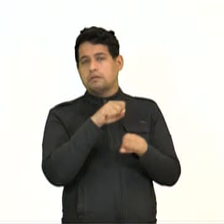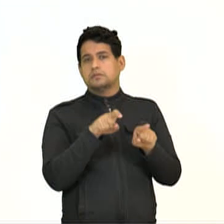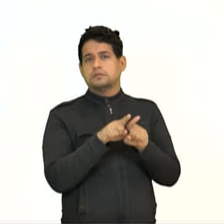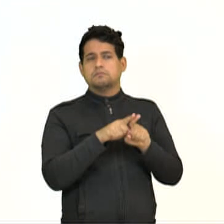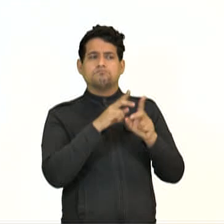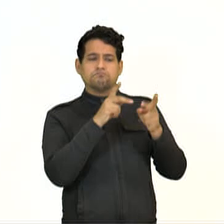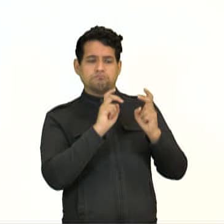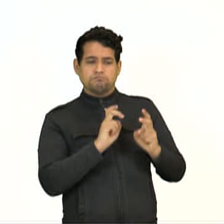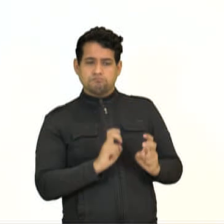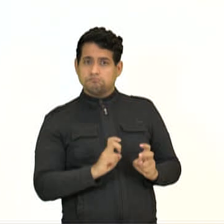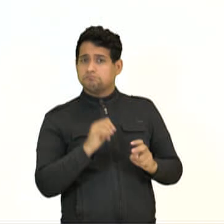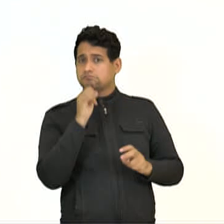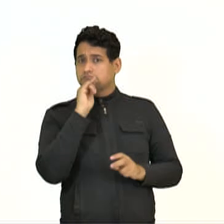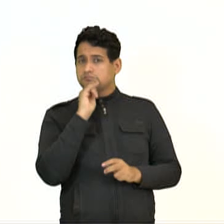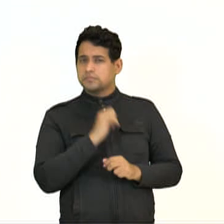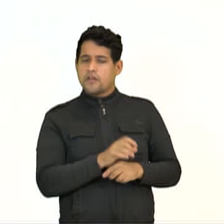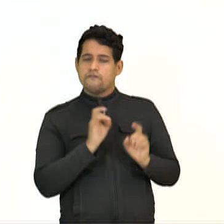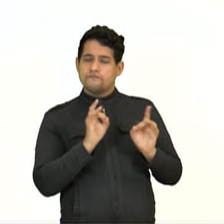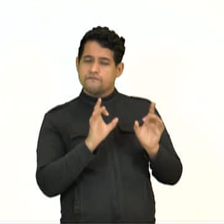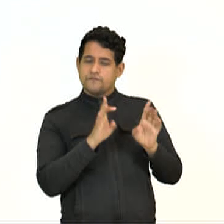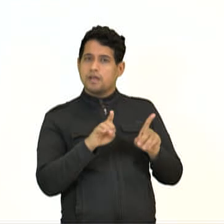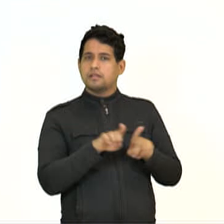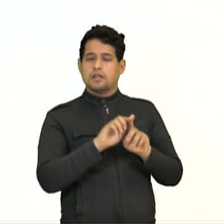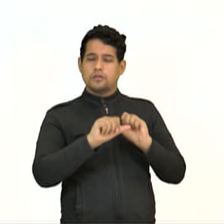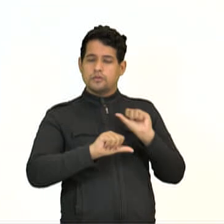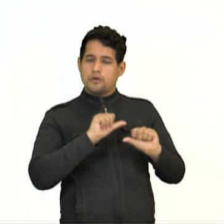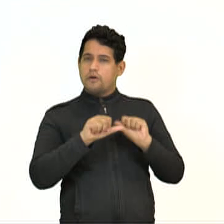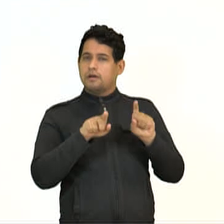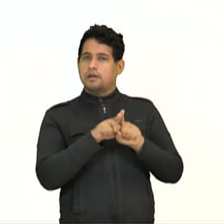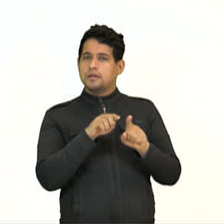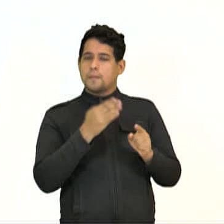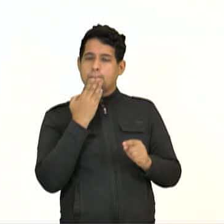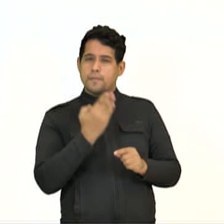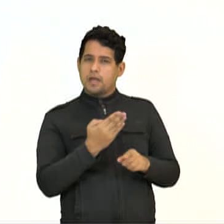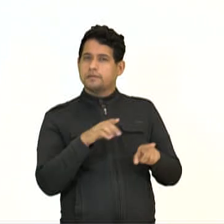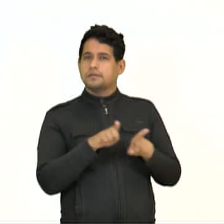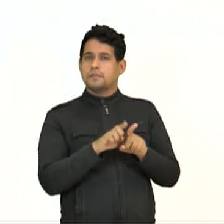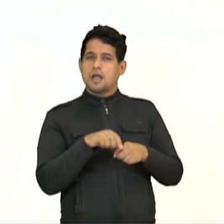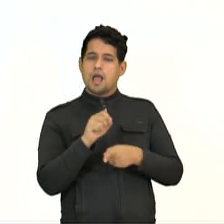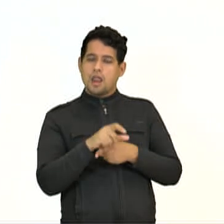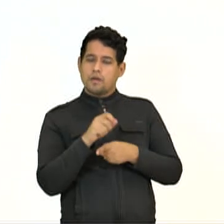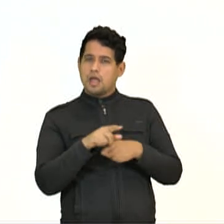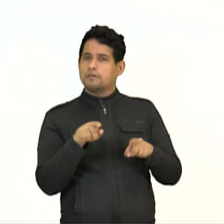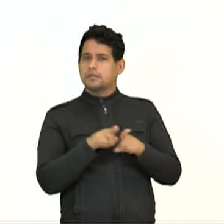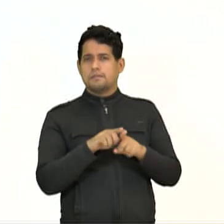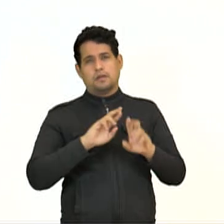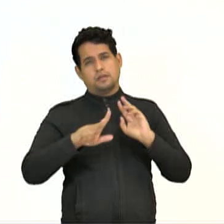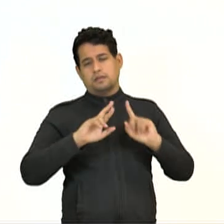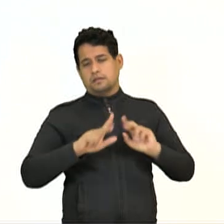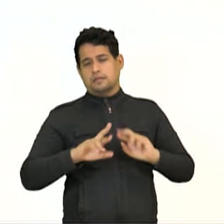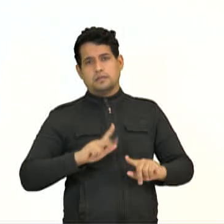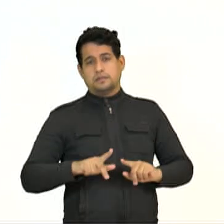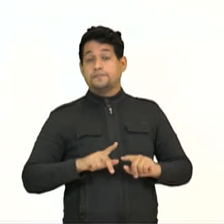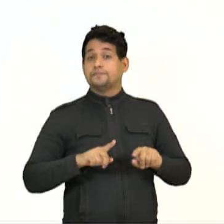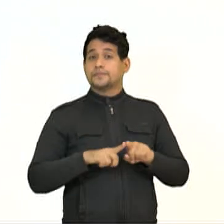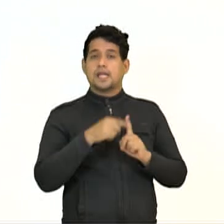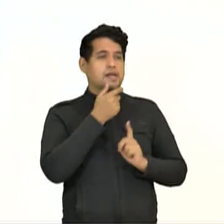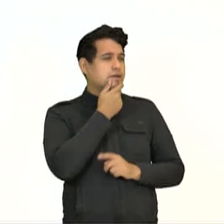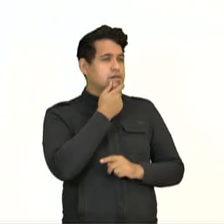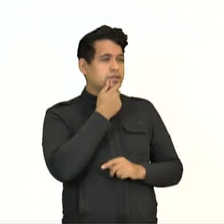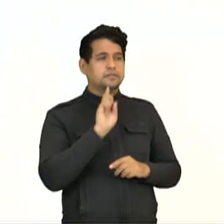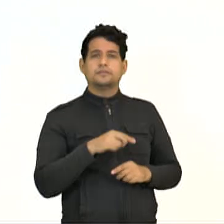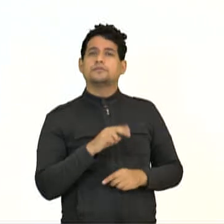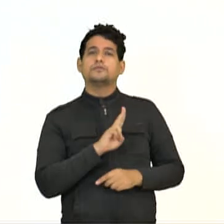se encontram nas seções de venda, de troca, de empréstimo, de aluguéis e entre outros. Em inglês